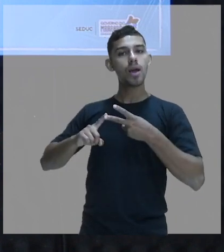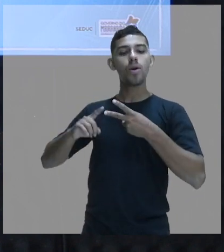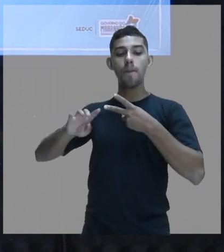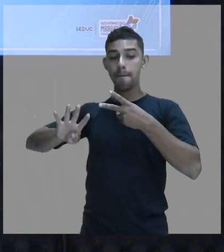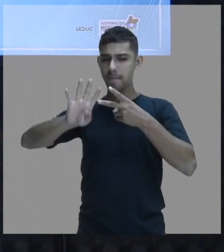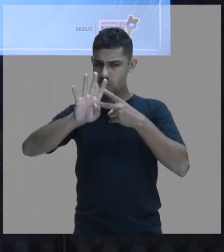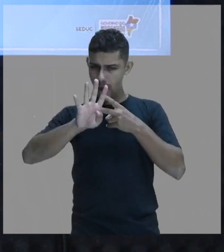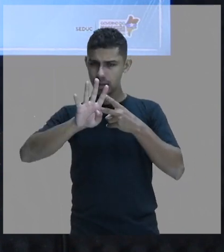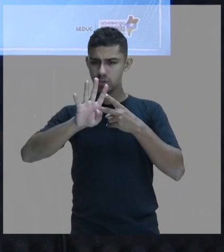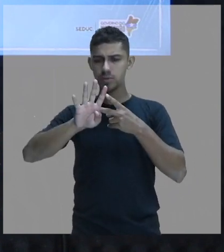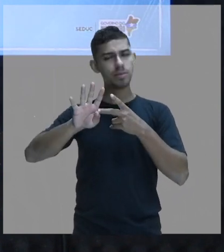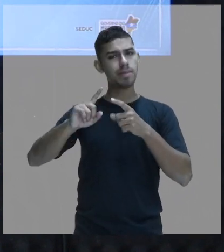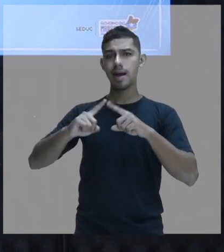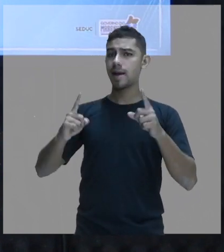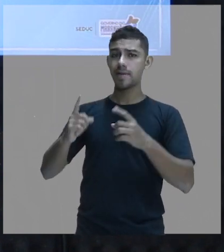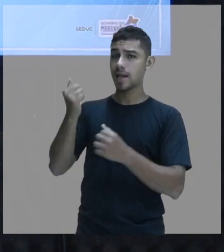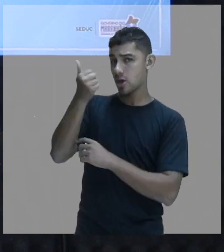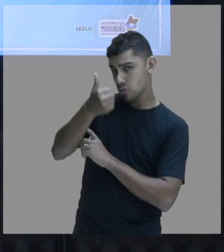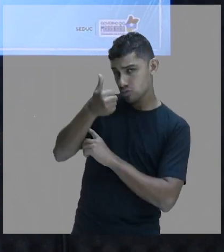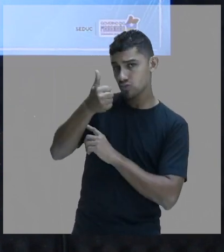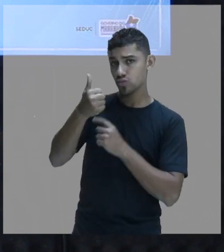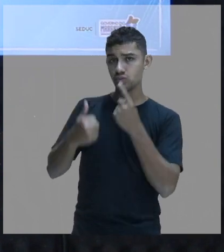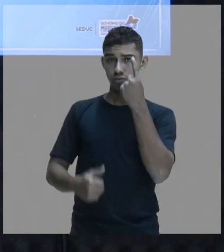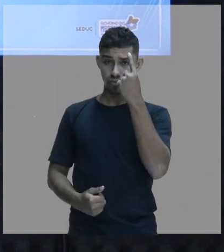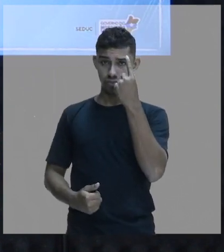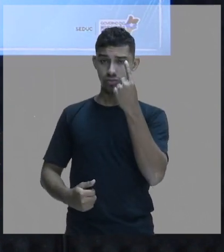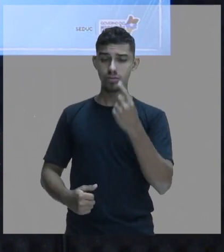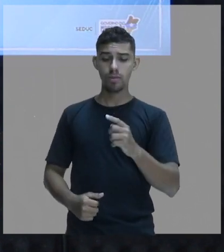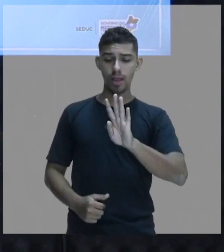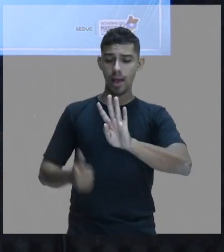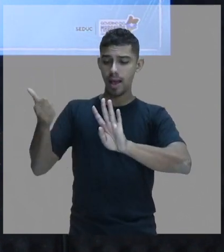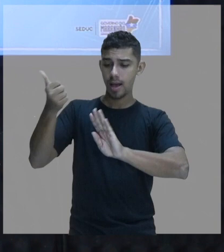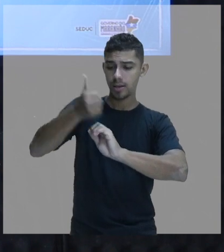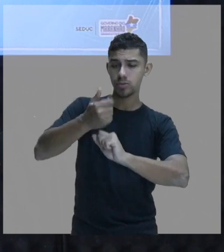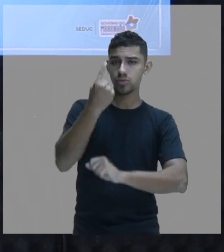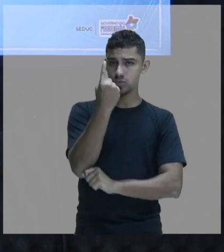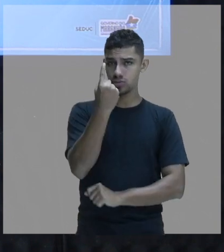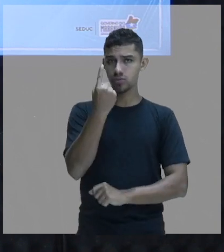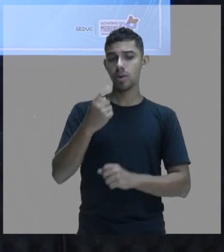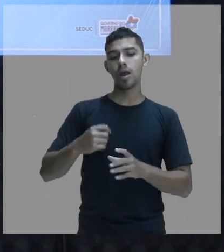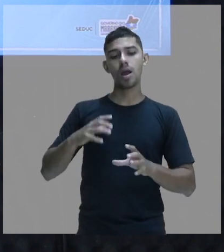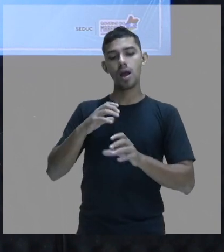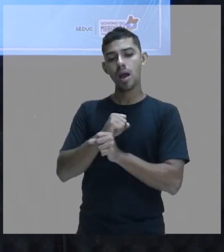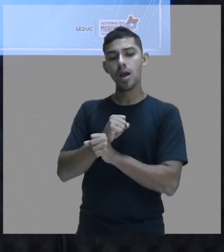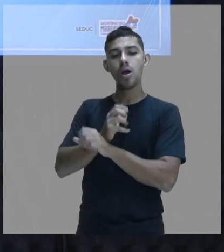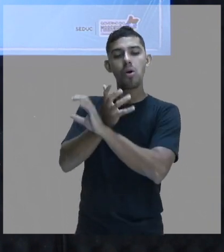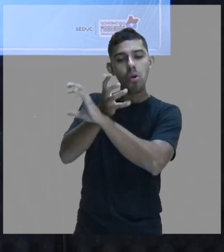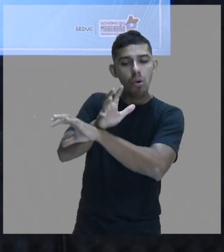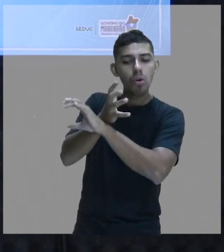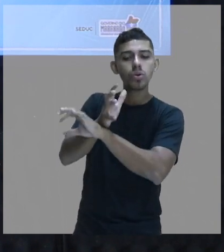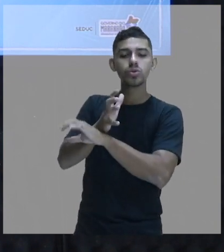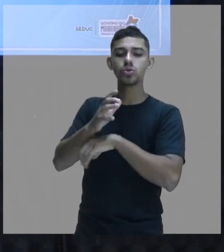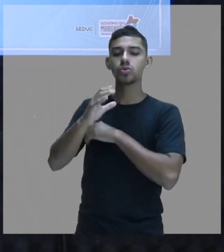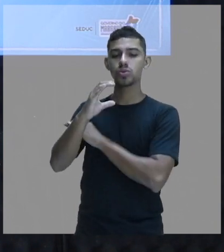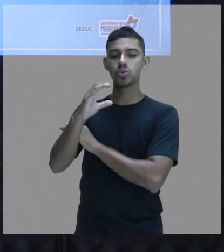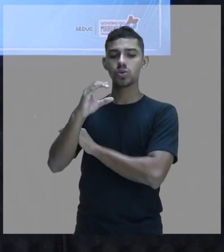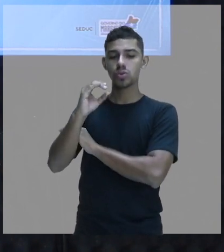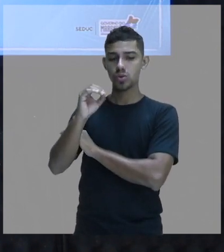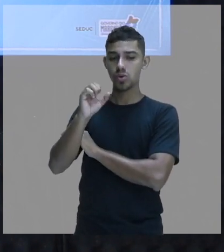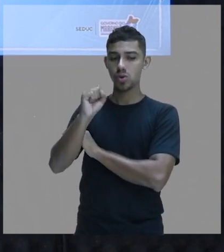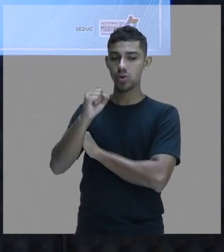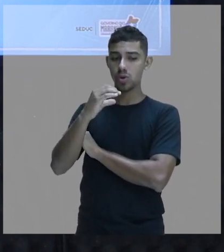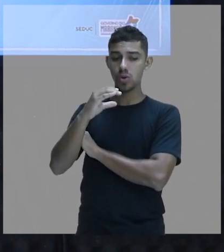são 4, mas na realidade é um. Apenas o osso do cóccix. Então, a nossa coluna vertebral ela é composta